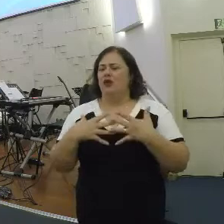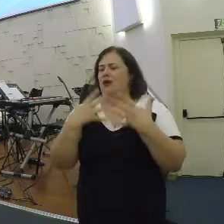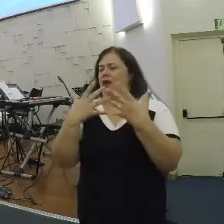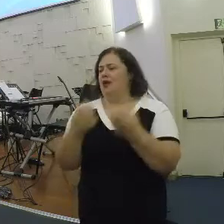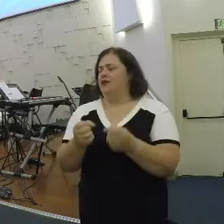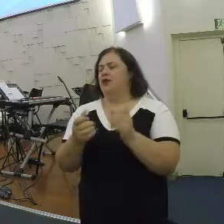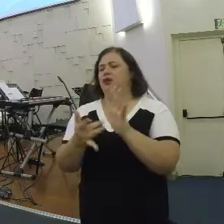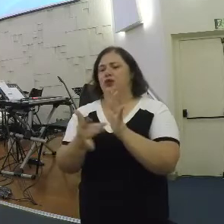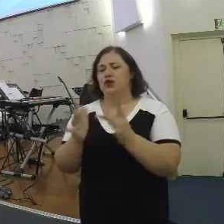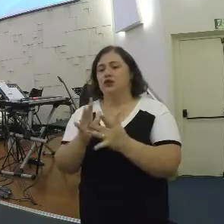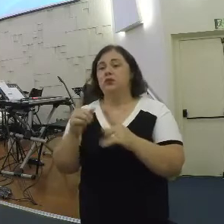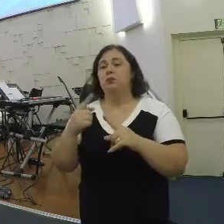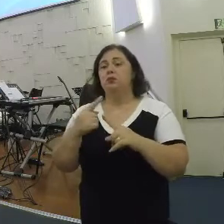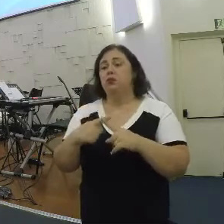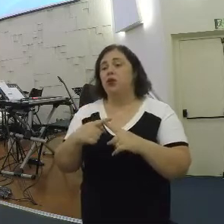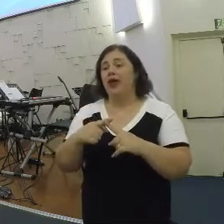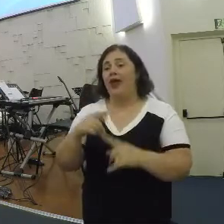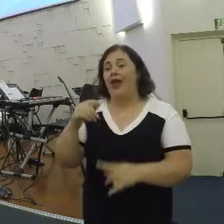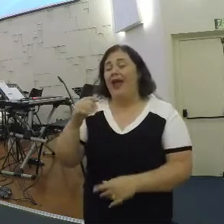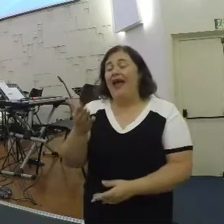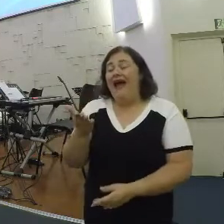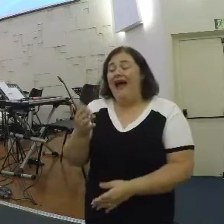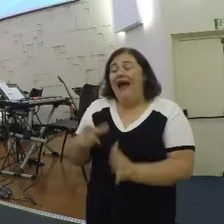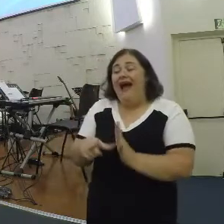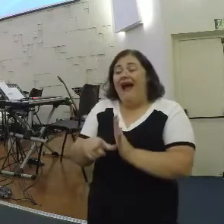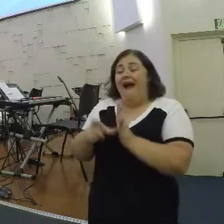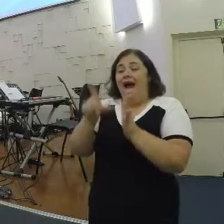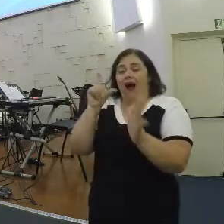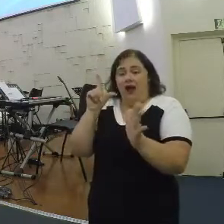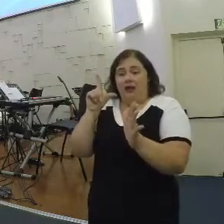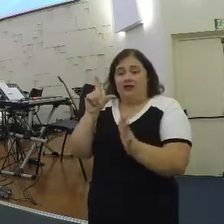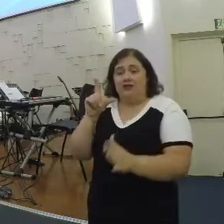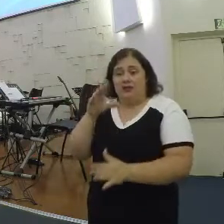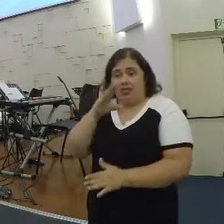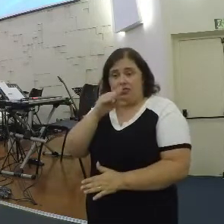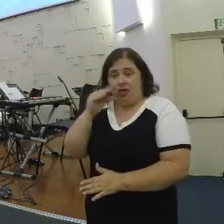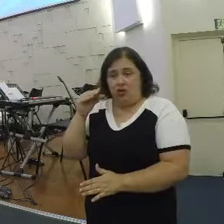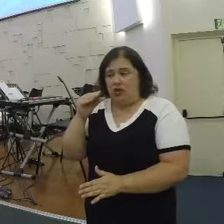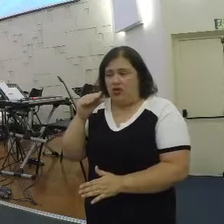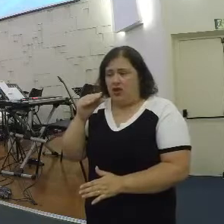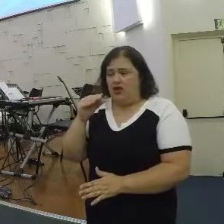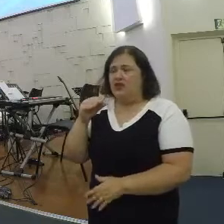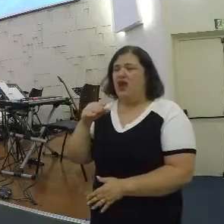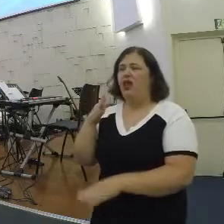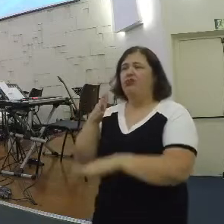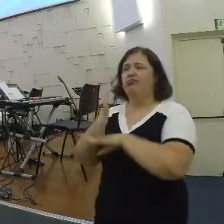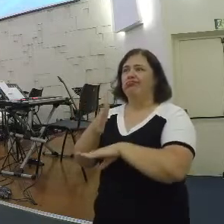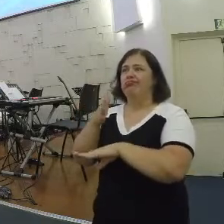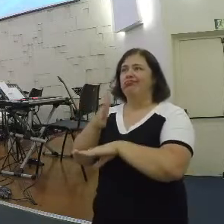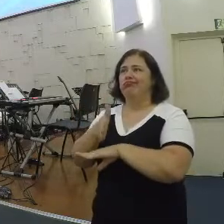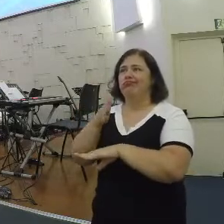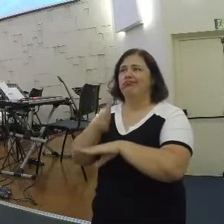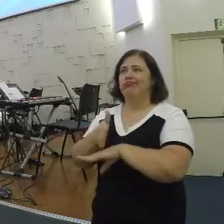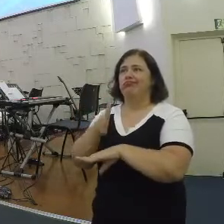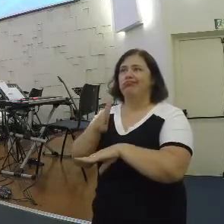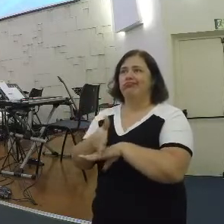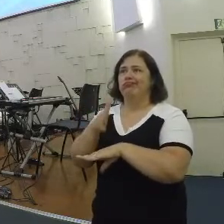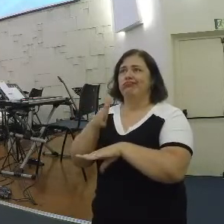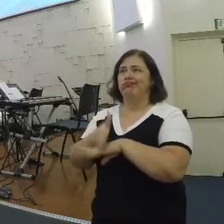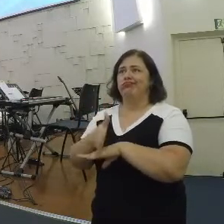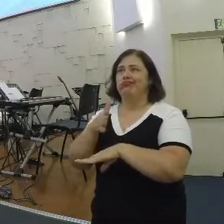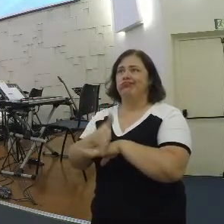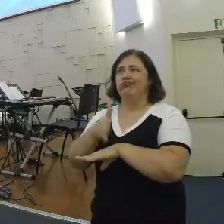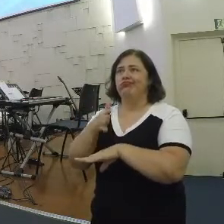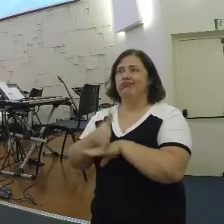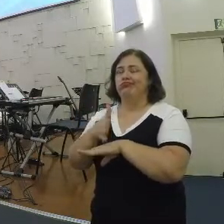não ouviu o Evangelho com atenção. Esse risco existe. Irmãos, uma das razões para realizarmos sempre cultos com mensagem